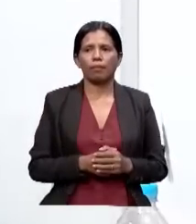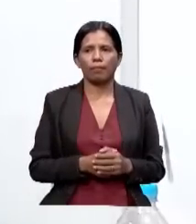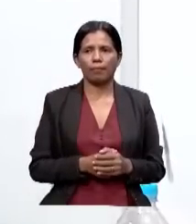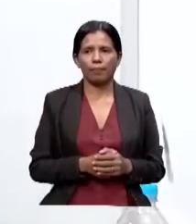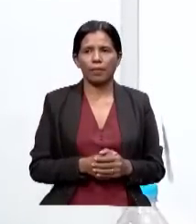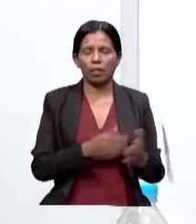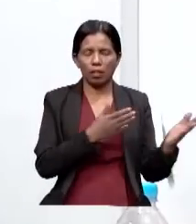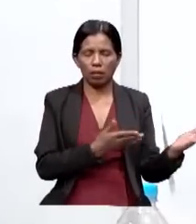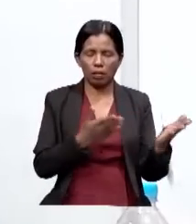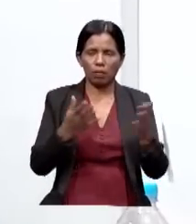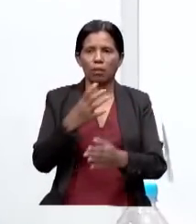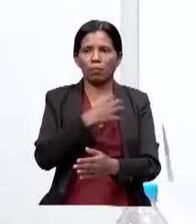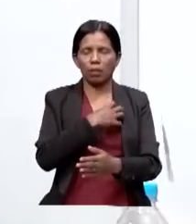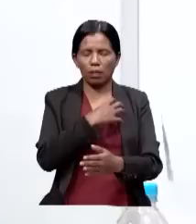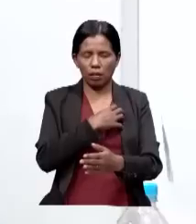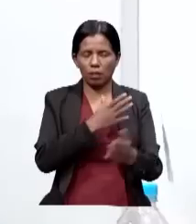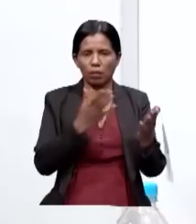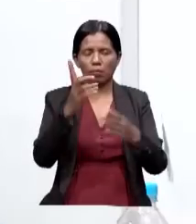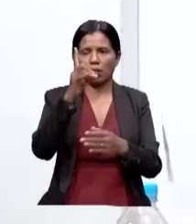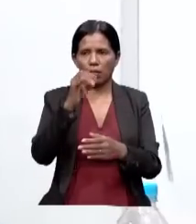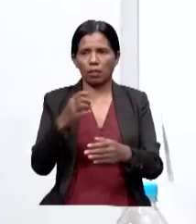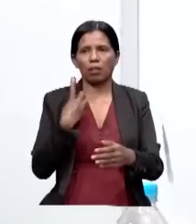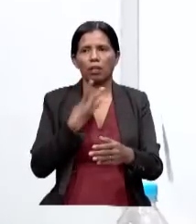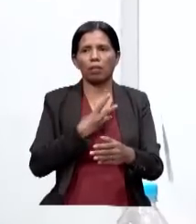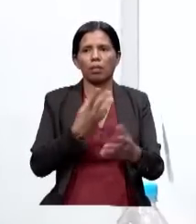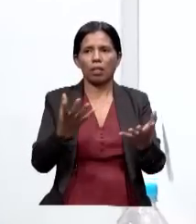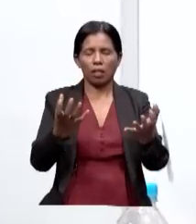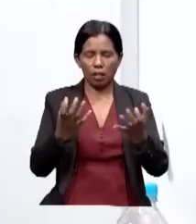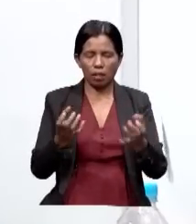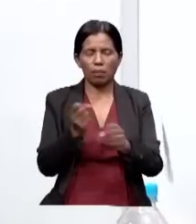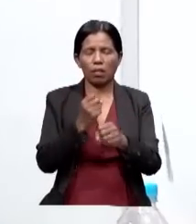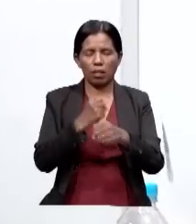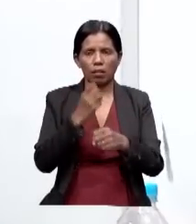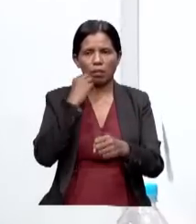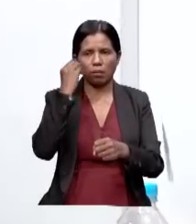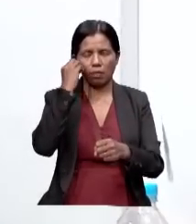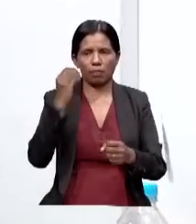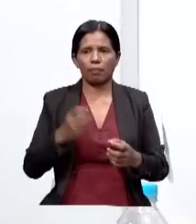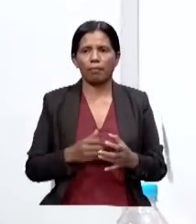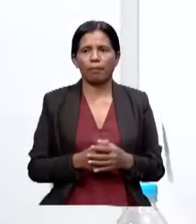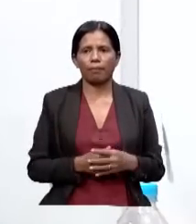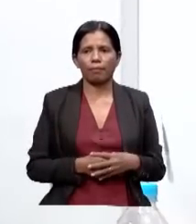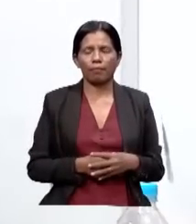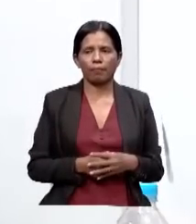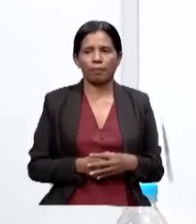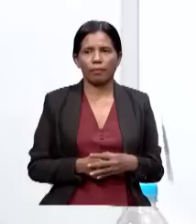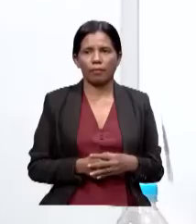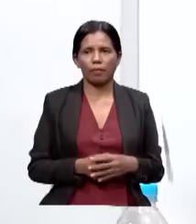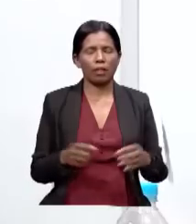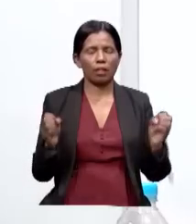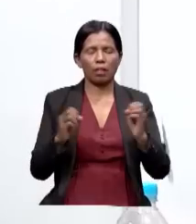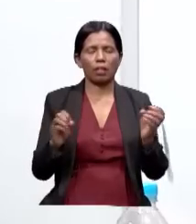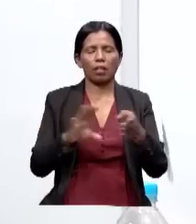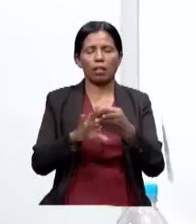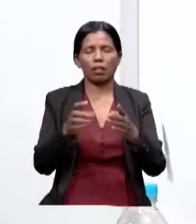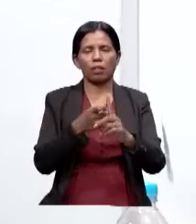a lori mai polícia obriga a lori mai a dele, a minha cara lo busca para unir uma. Mesmo que sem mandado judicial? Sem mandado, hau